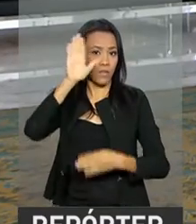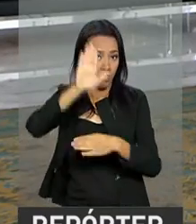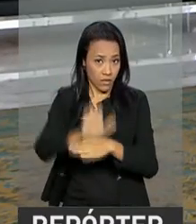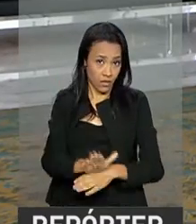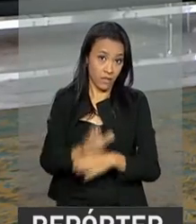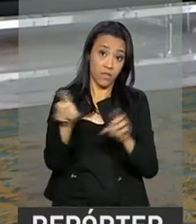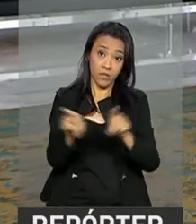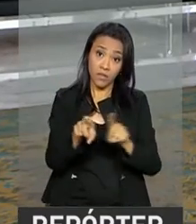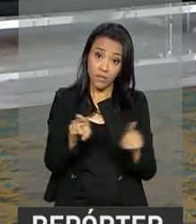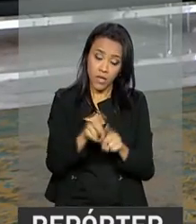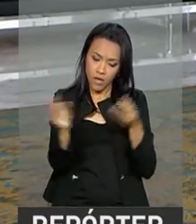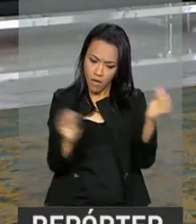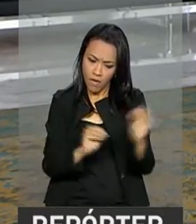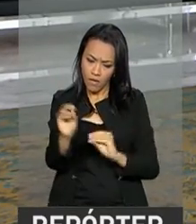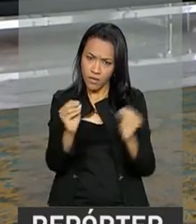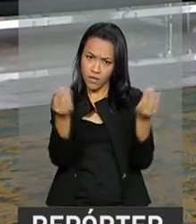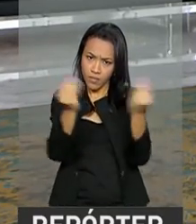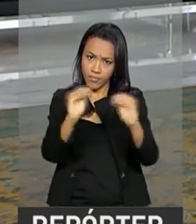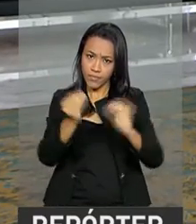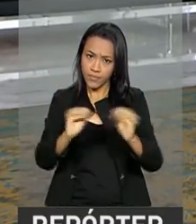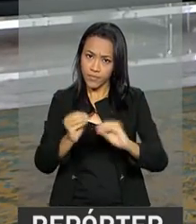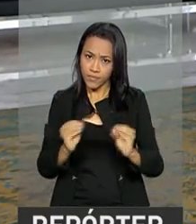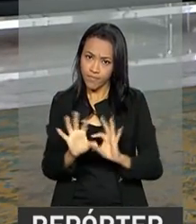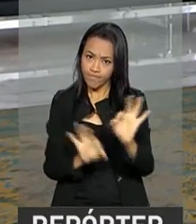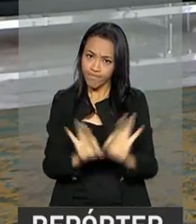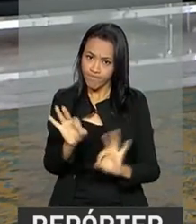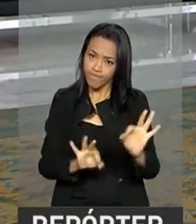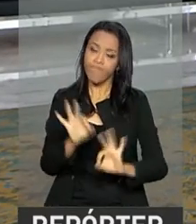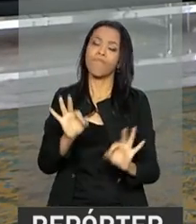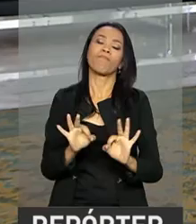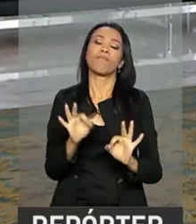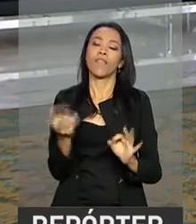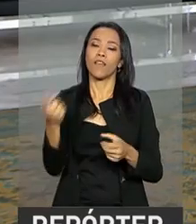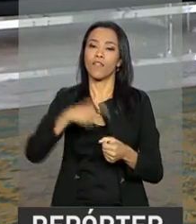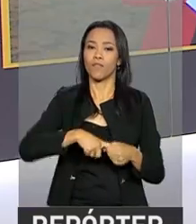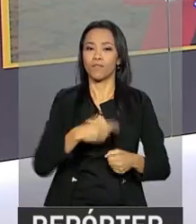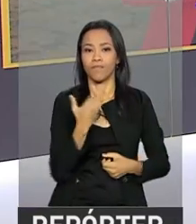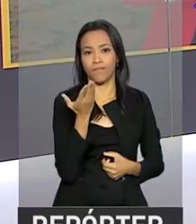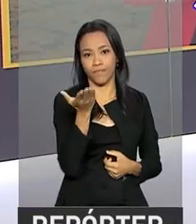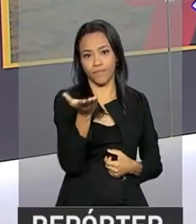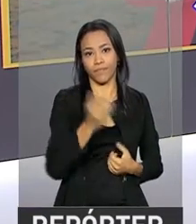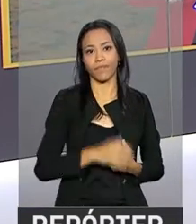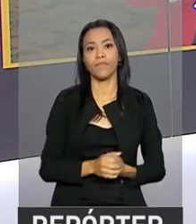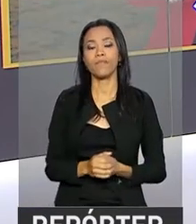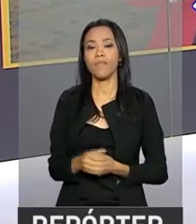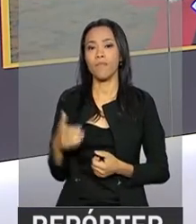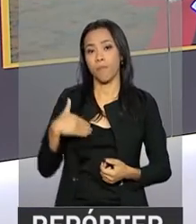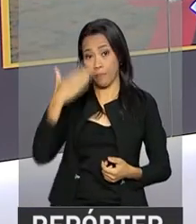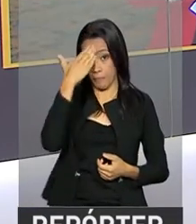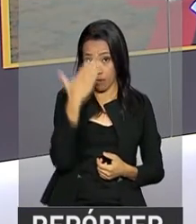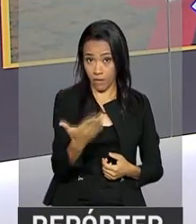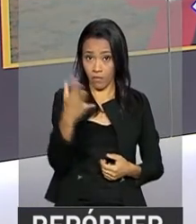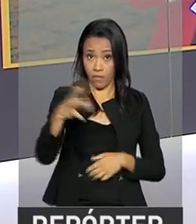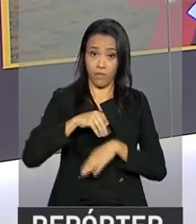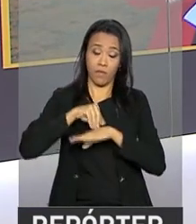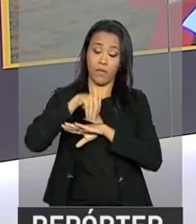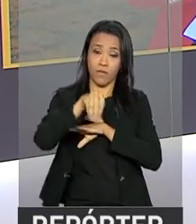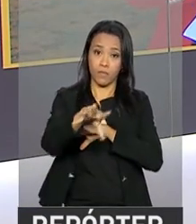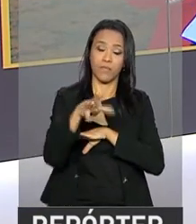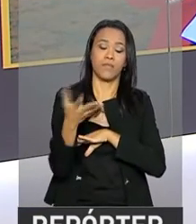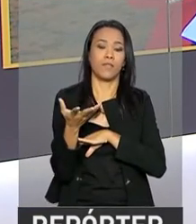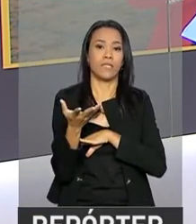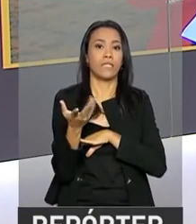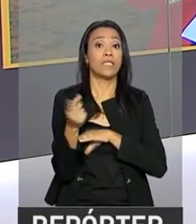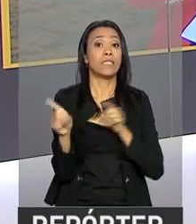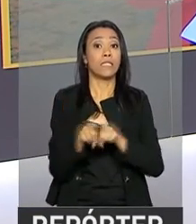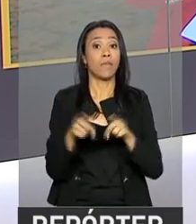também formular propostas para a modernização do sistema penitenciário. Volto com você, Leandro. Tá ok, Paula, obrigado pelas suas informações. E